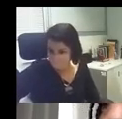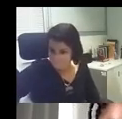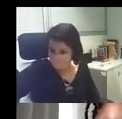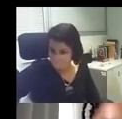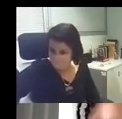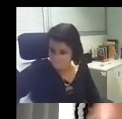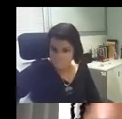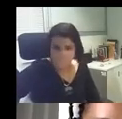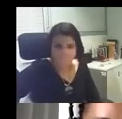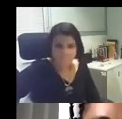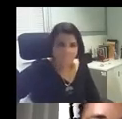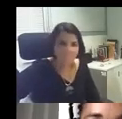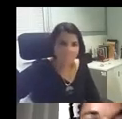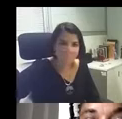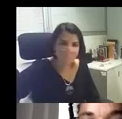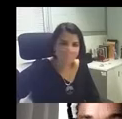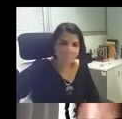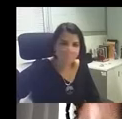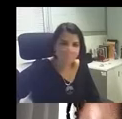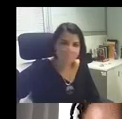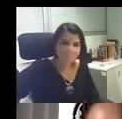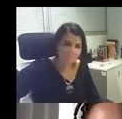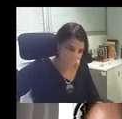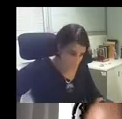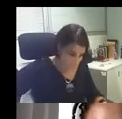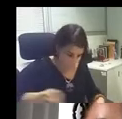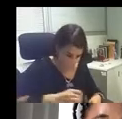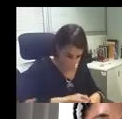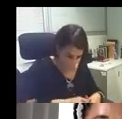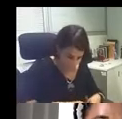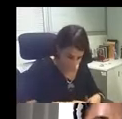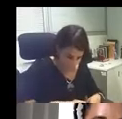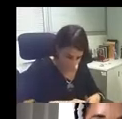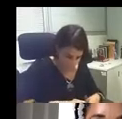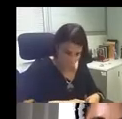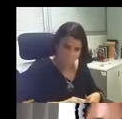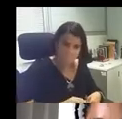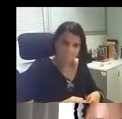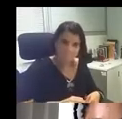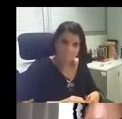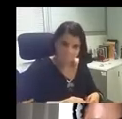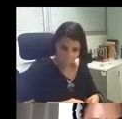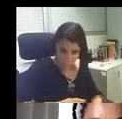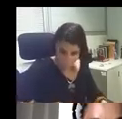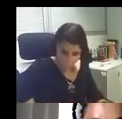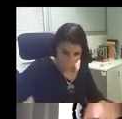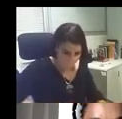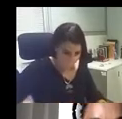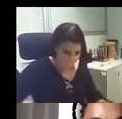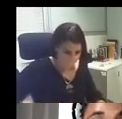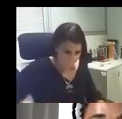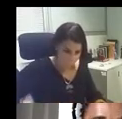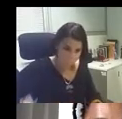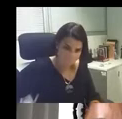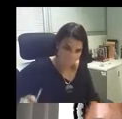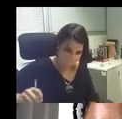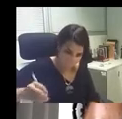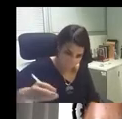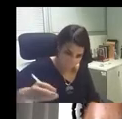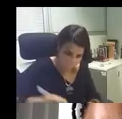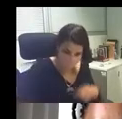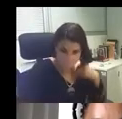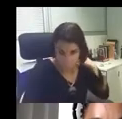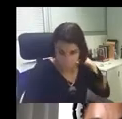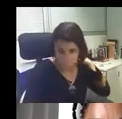Obrigado, deputado Valdec. Bom dia a todos novamente aqui. Assumo a condução dos trabalhos de uma comissão importantíssima